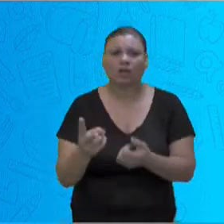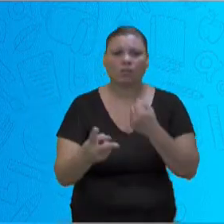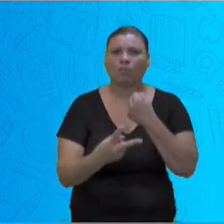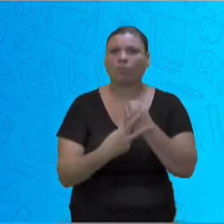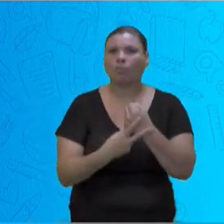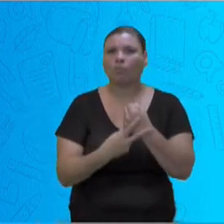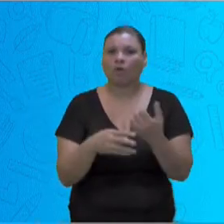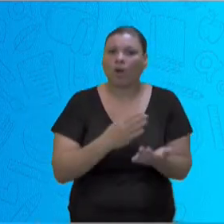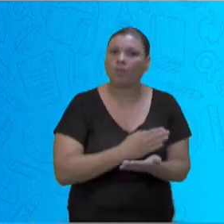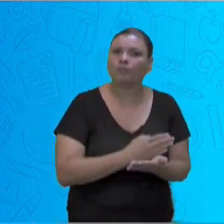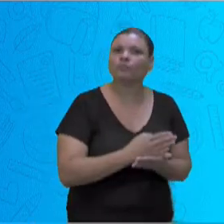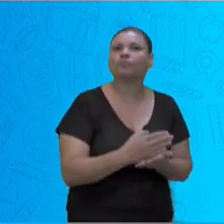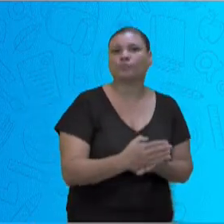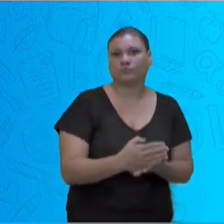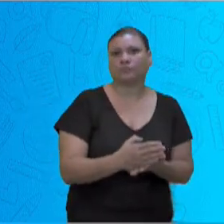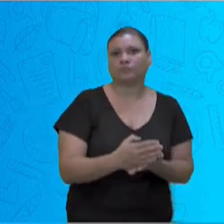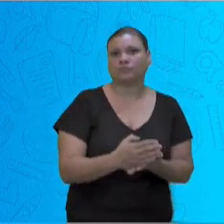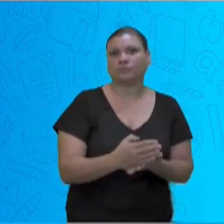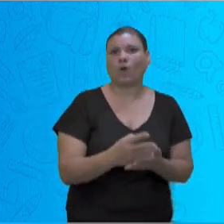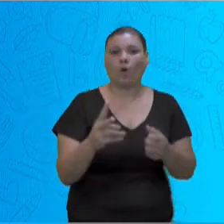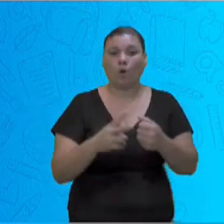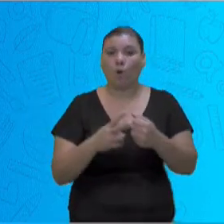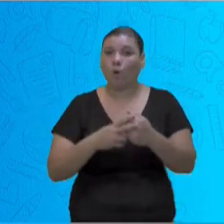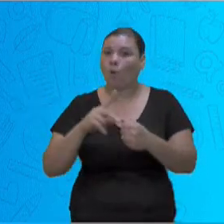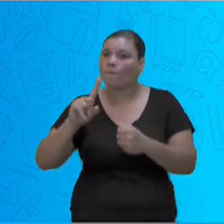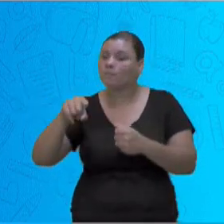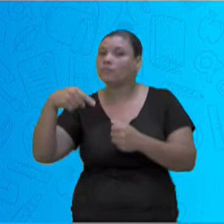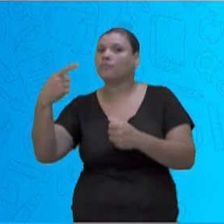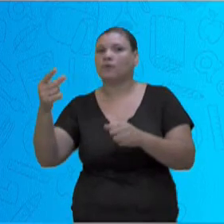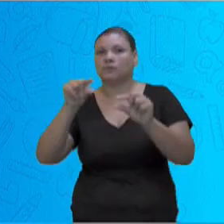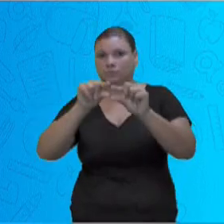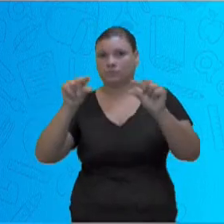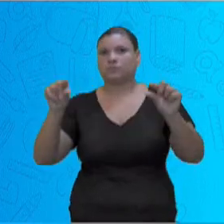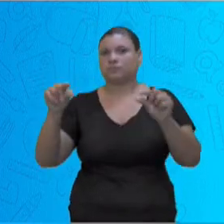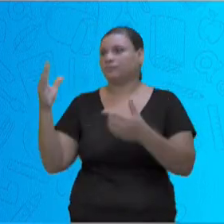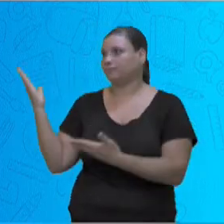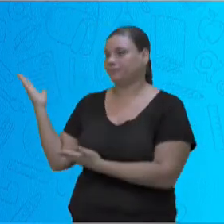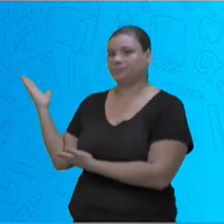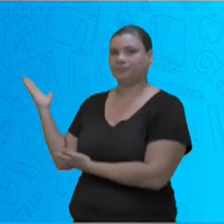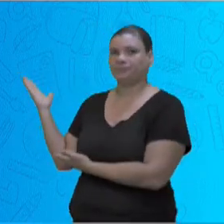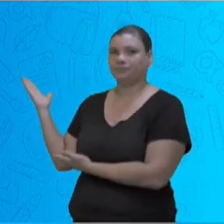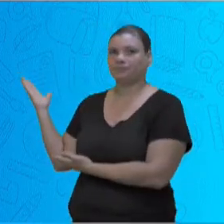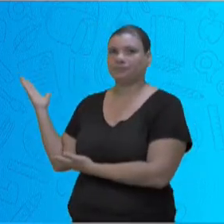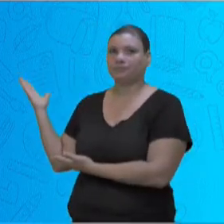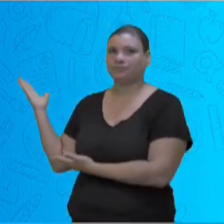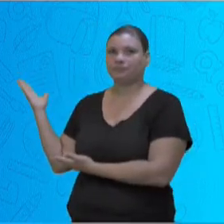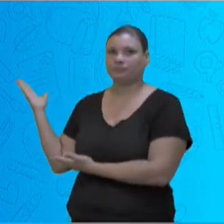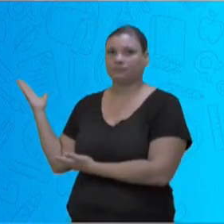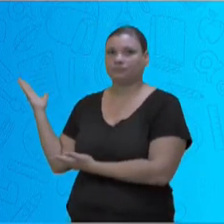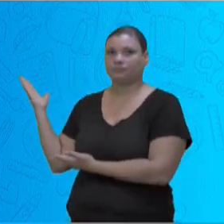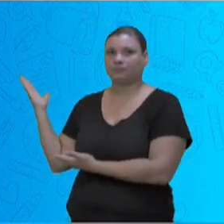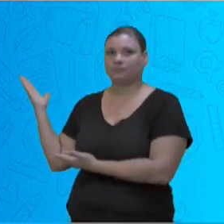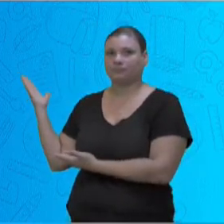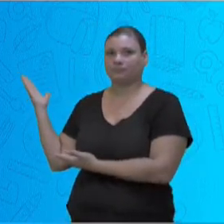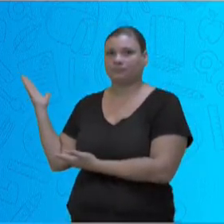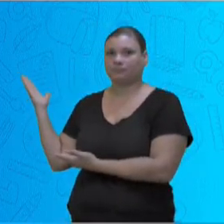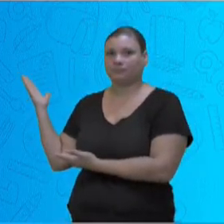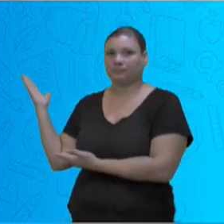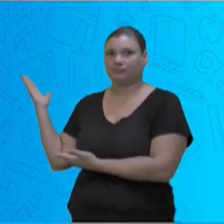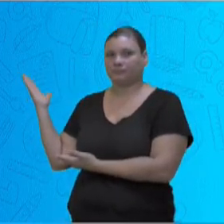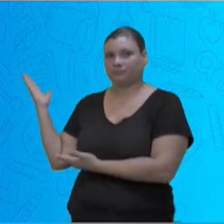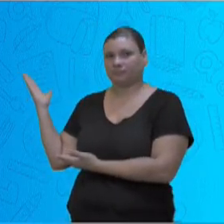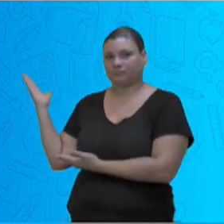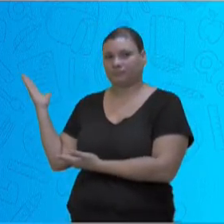or, o pronome pessoal, they depois. Então, no caso aqui dessa pergunta, se fala, are they